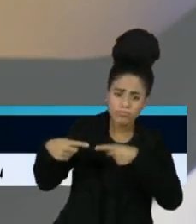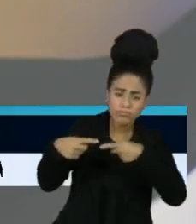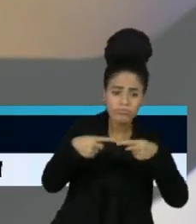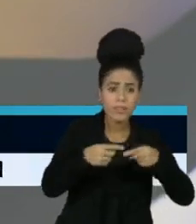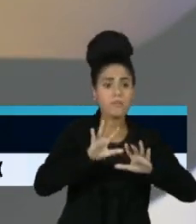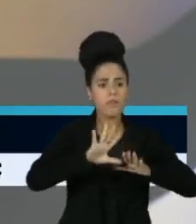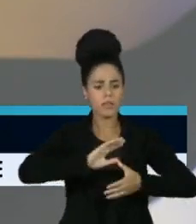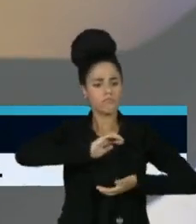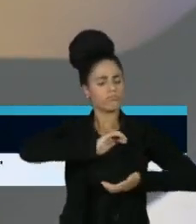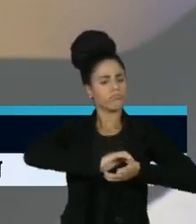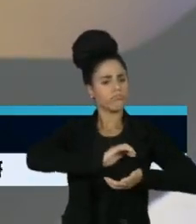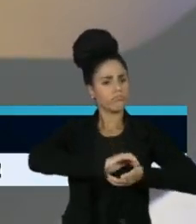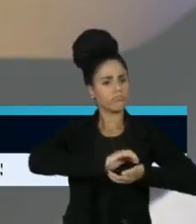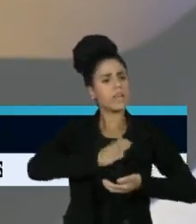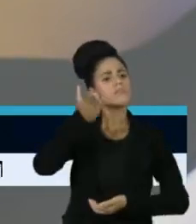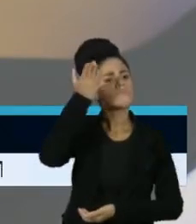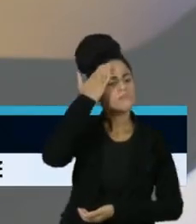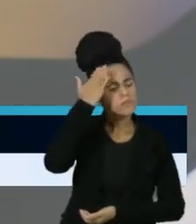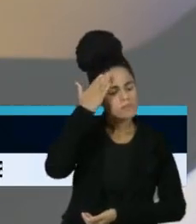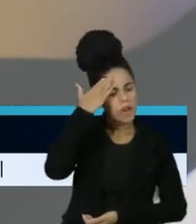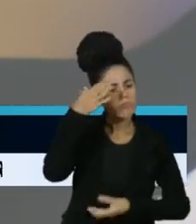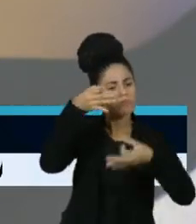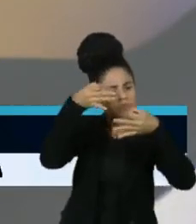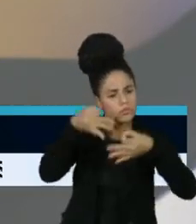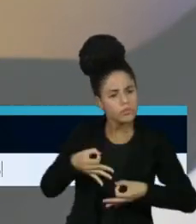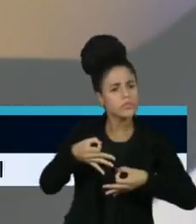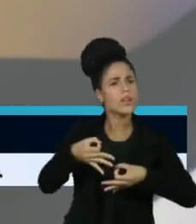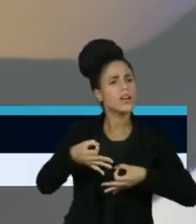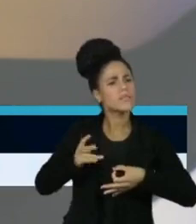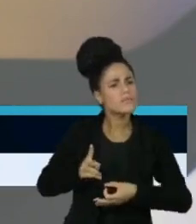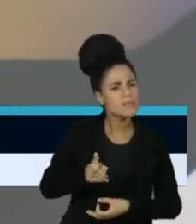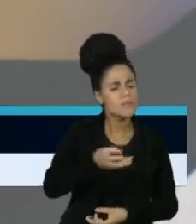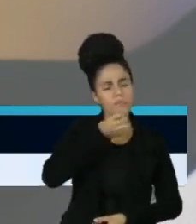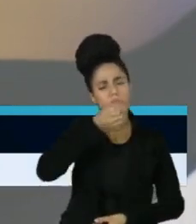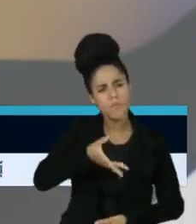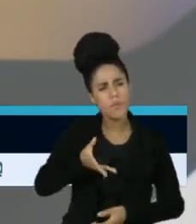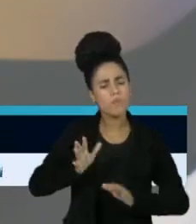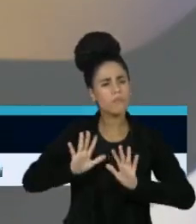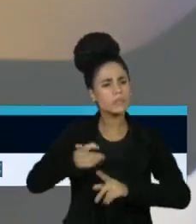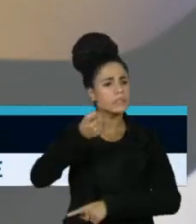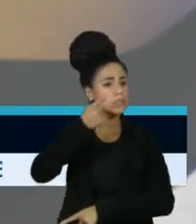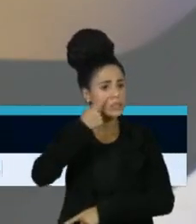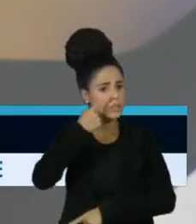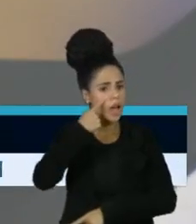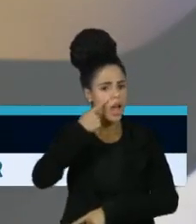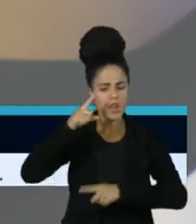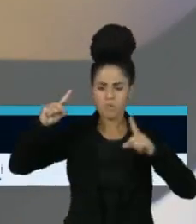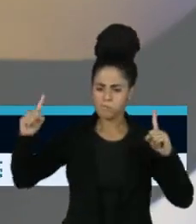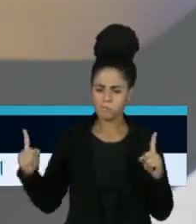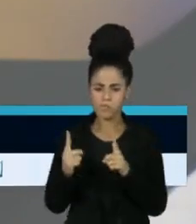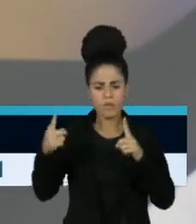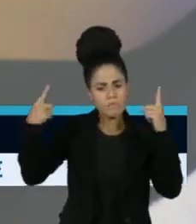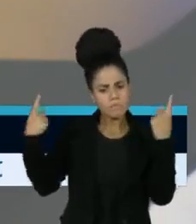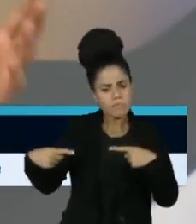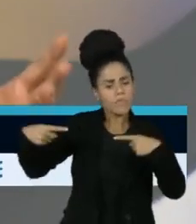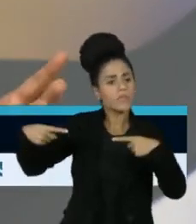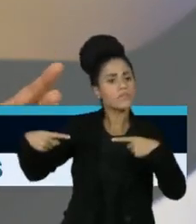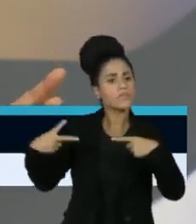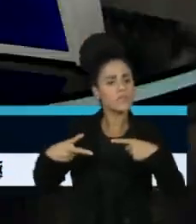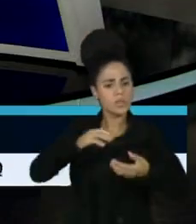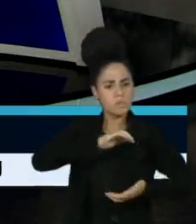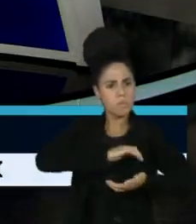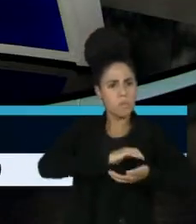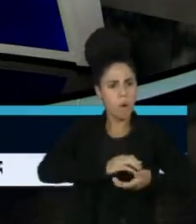o STF, em sendo uma instituição, pode ser considerada o sistema também. E daí, quando ele enfrenta o STF, que é